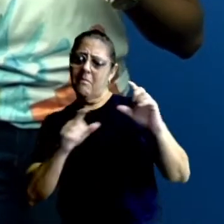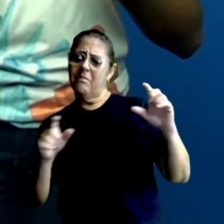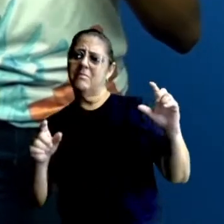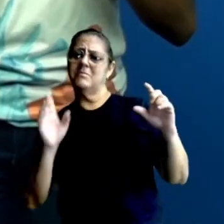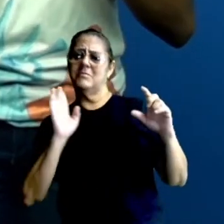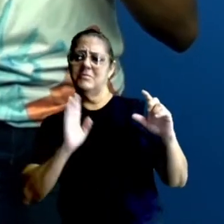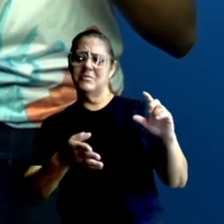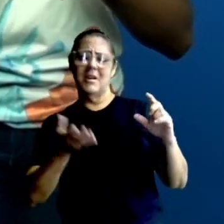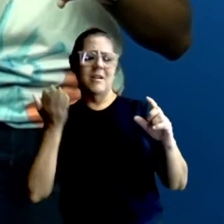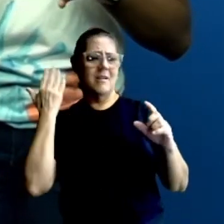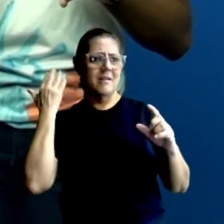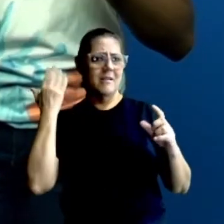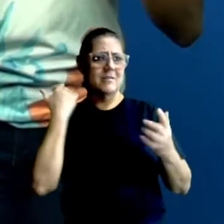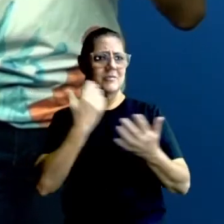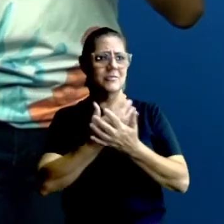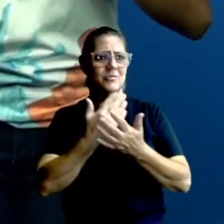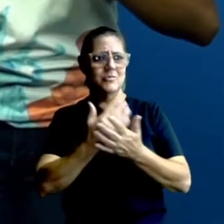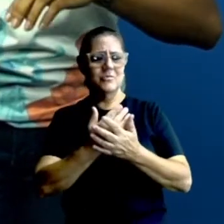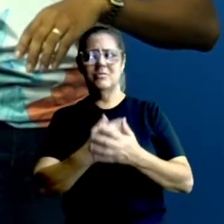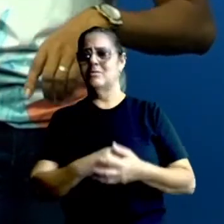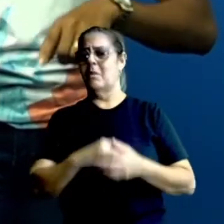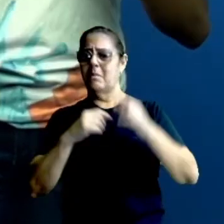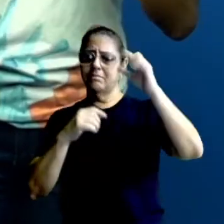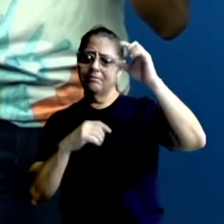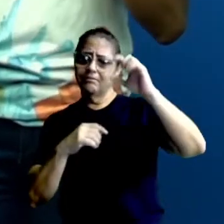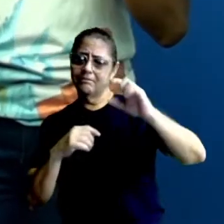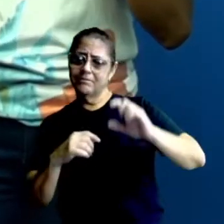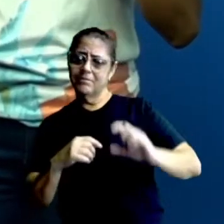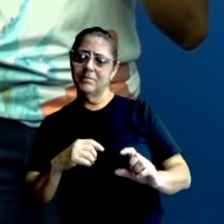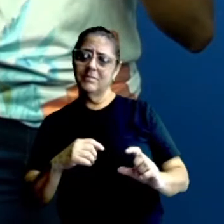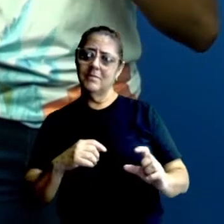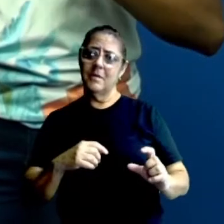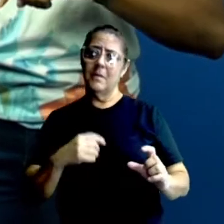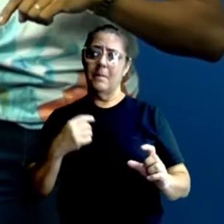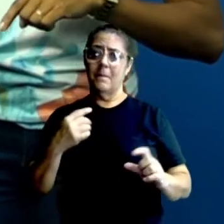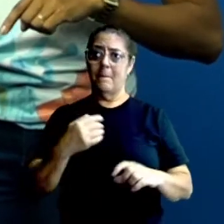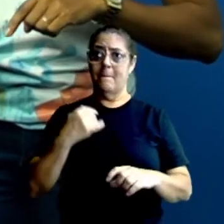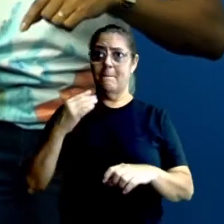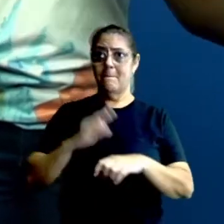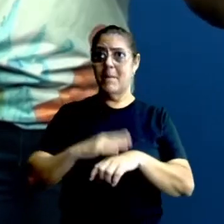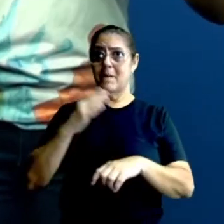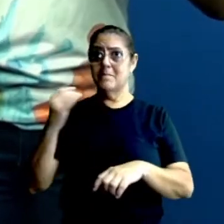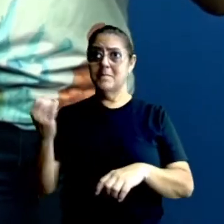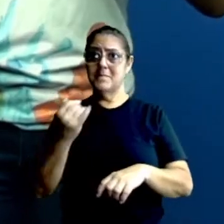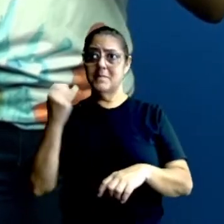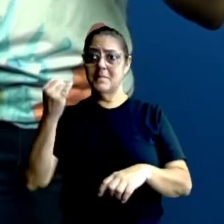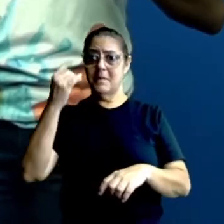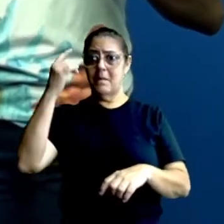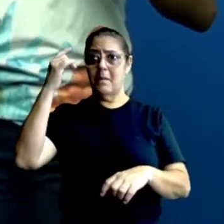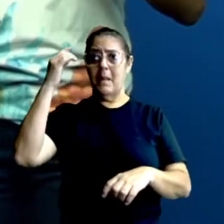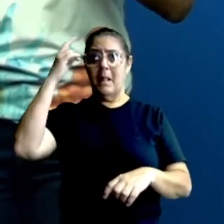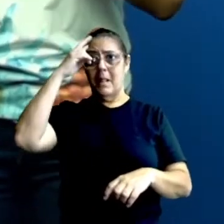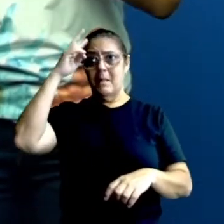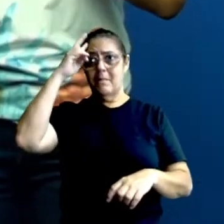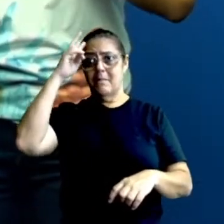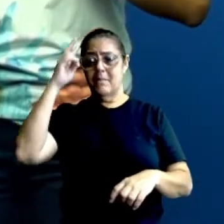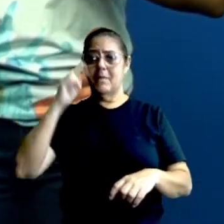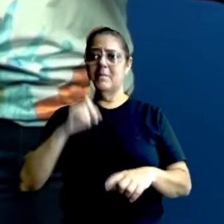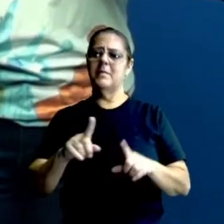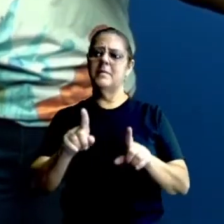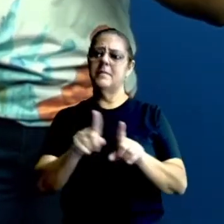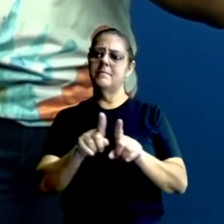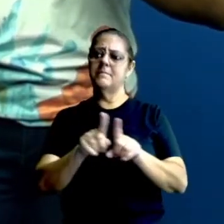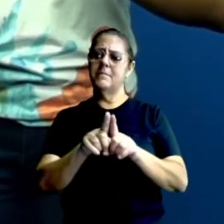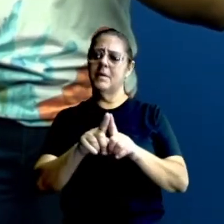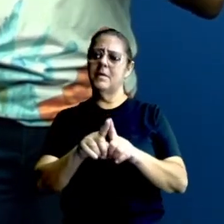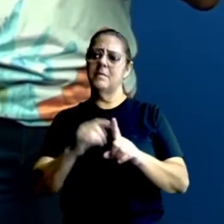A gente já teve uma aula sobre isso. Mas a gente precisa sempre lembrar delas. E também de mais outra coisa